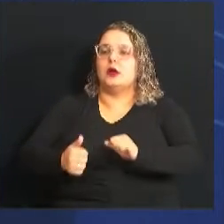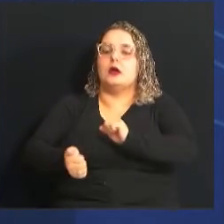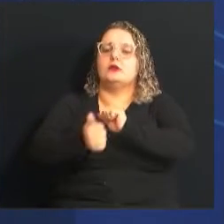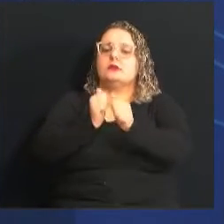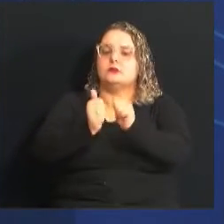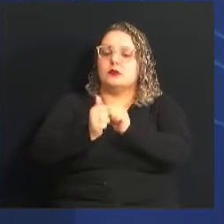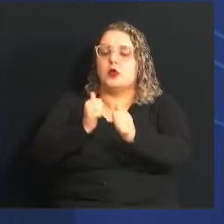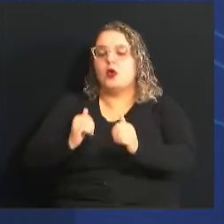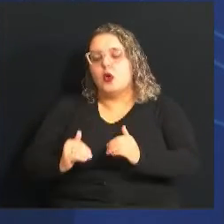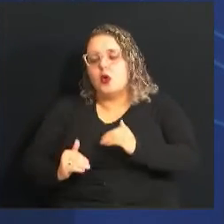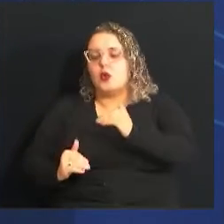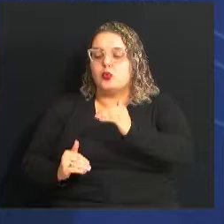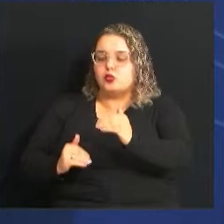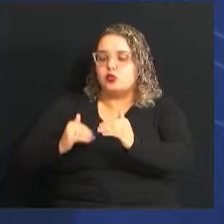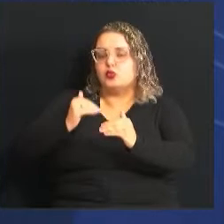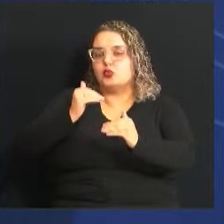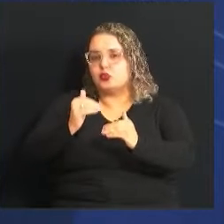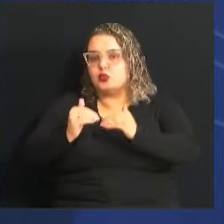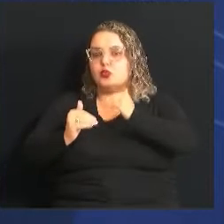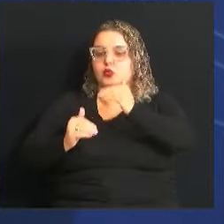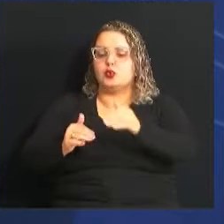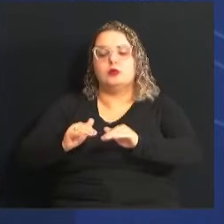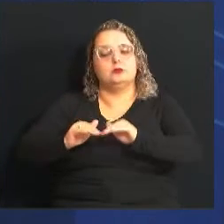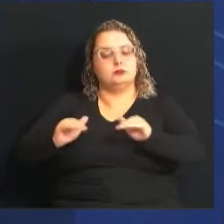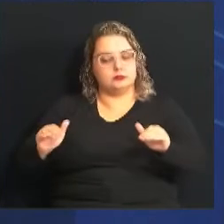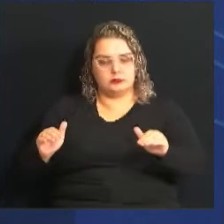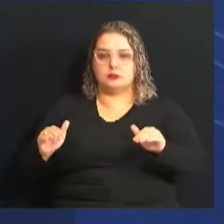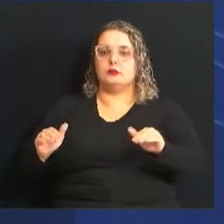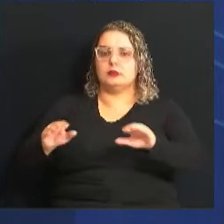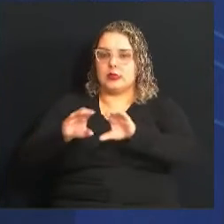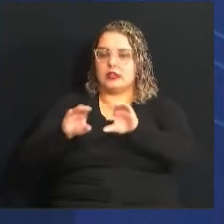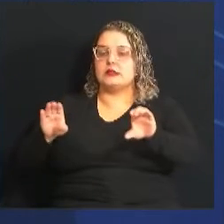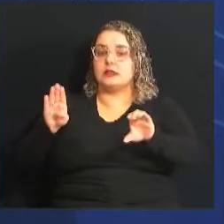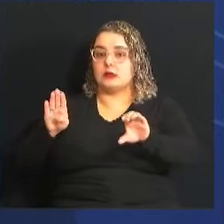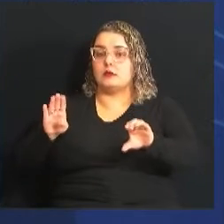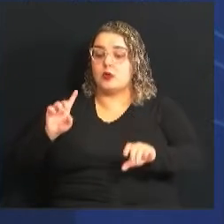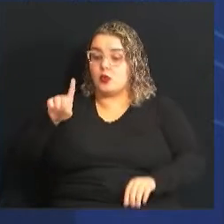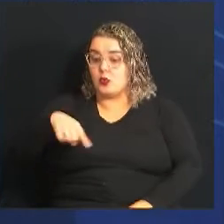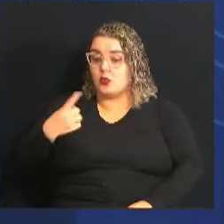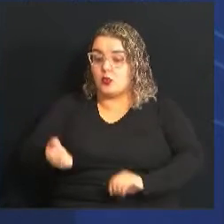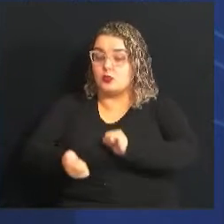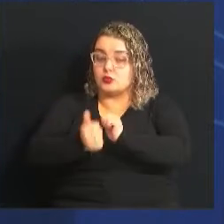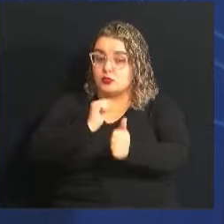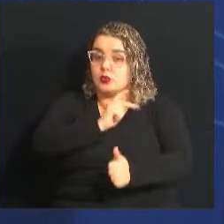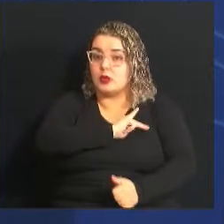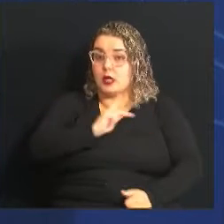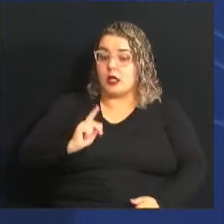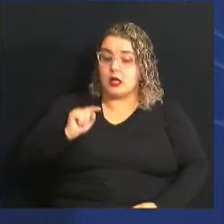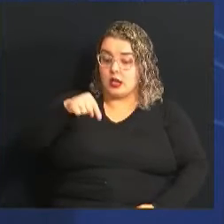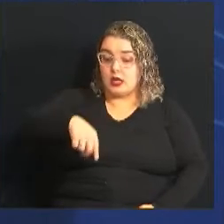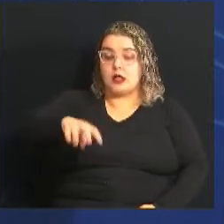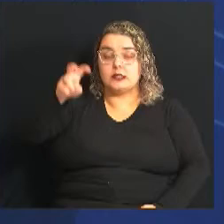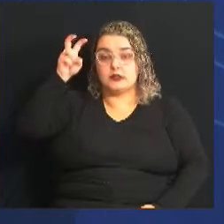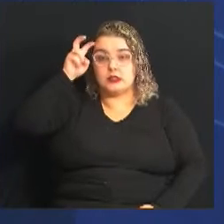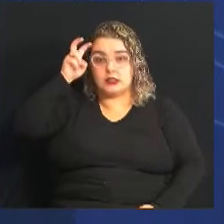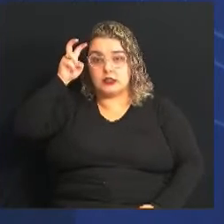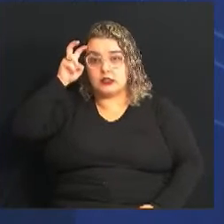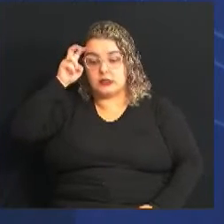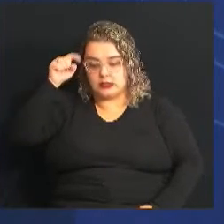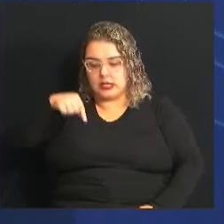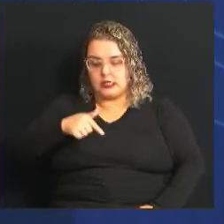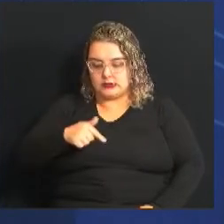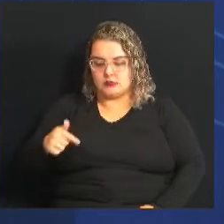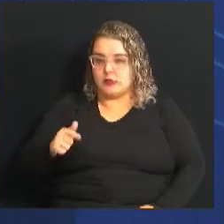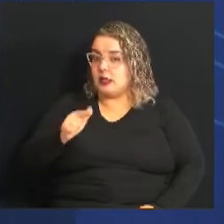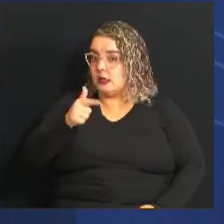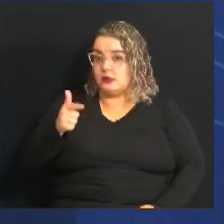ela está conseguindo essa permanência na Série B. Próximo jogo da Ponte, nesta quinta-feira, já nesta semana, então não tem